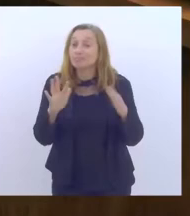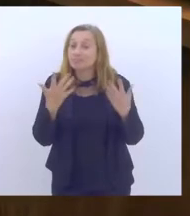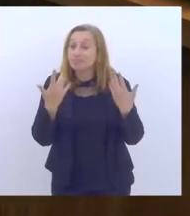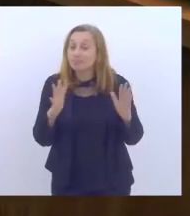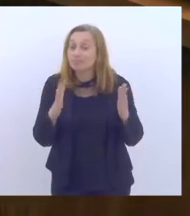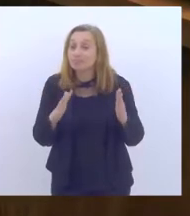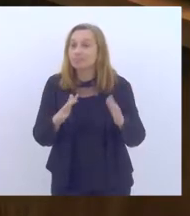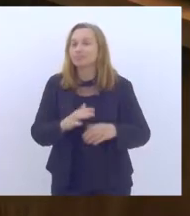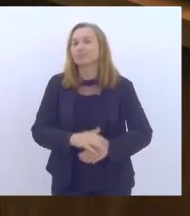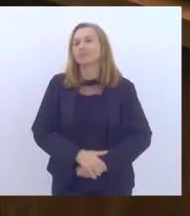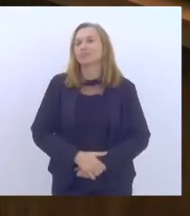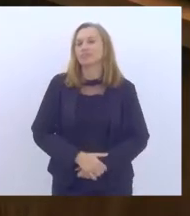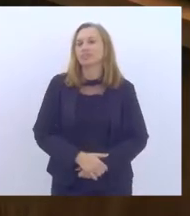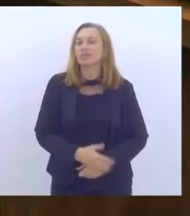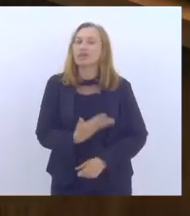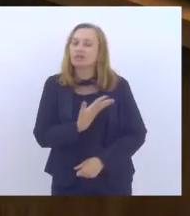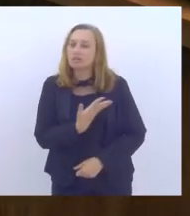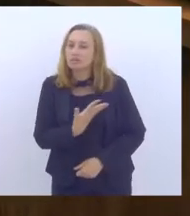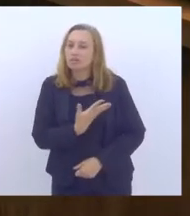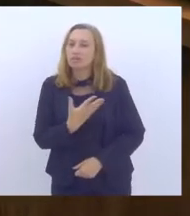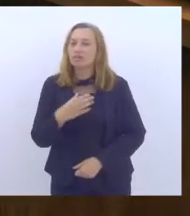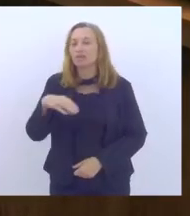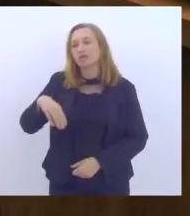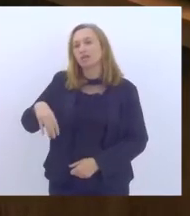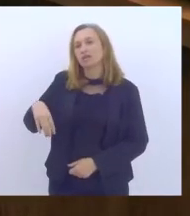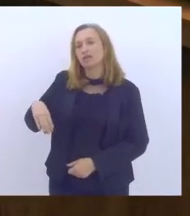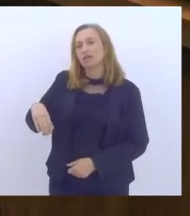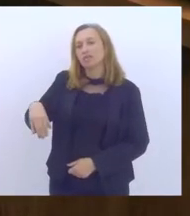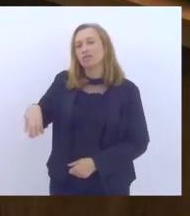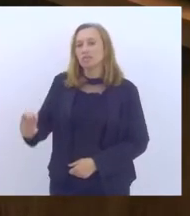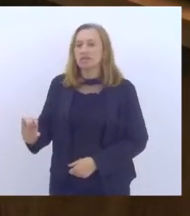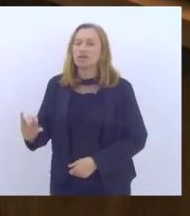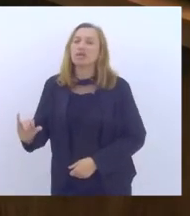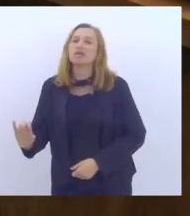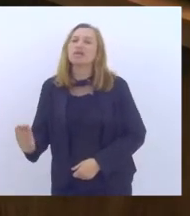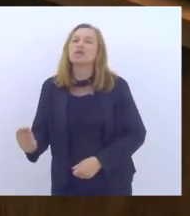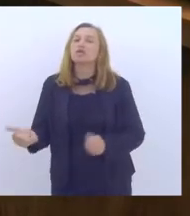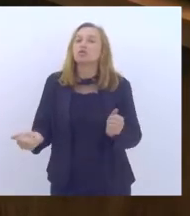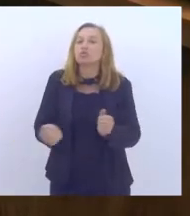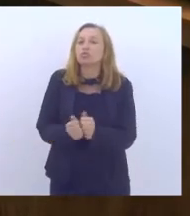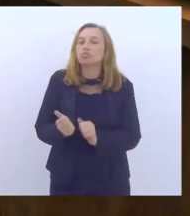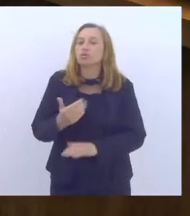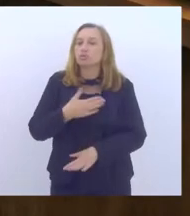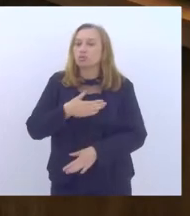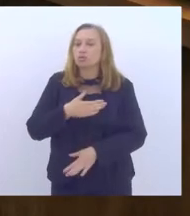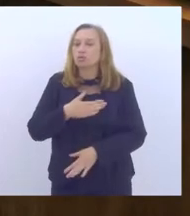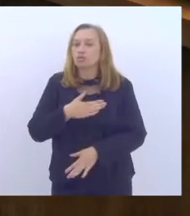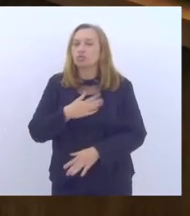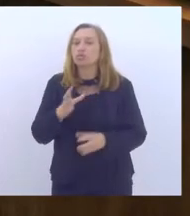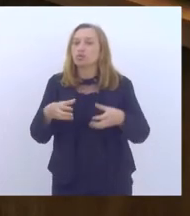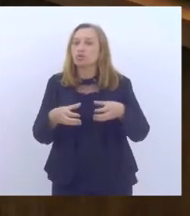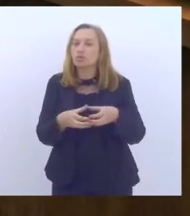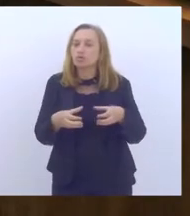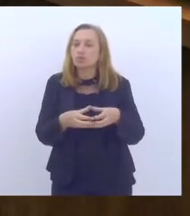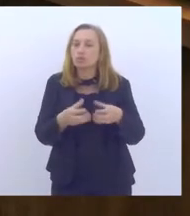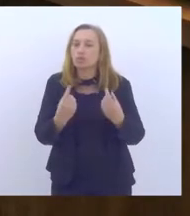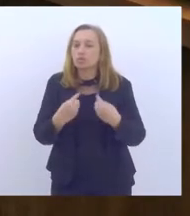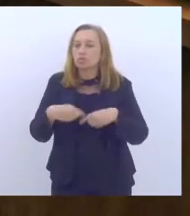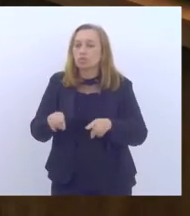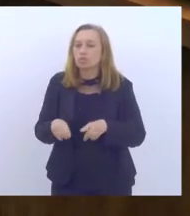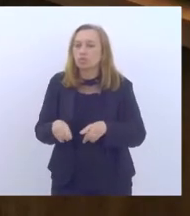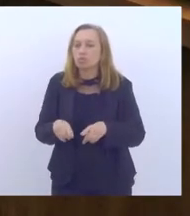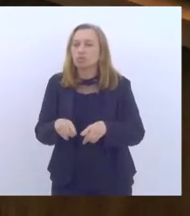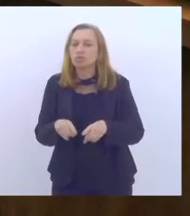parabenizar nosso companheiro Carlos minc que juntamente comigo Preside a comissão de combate